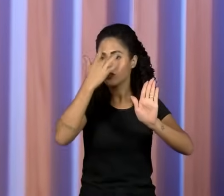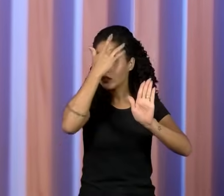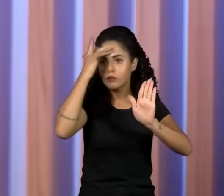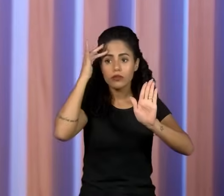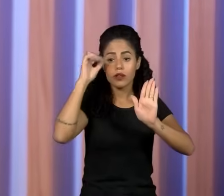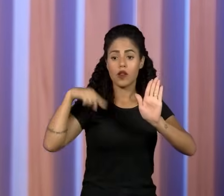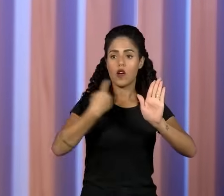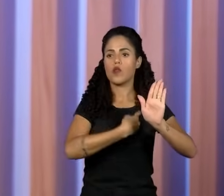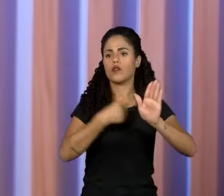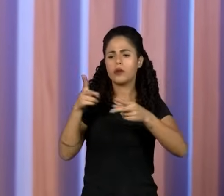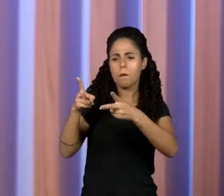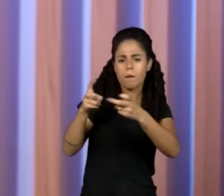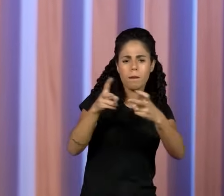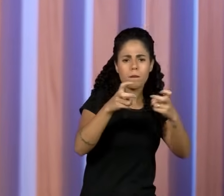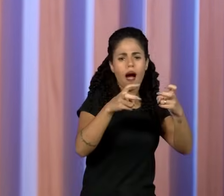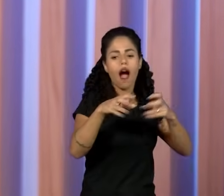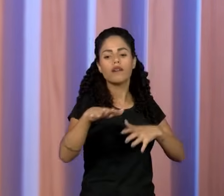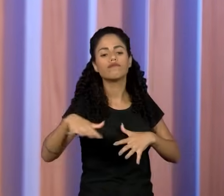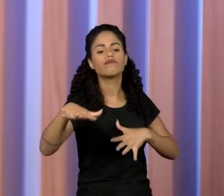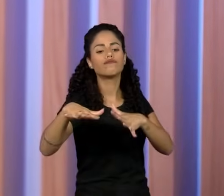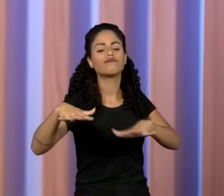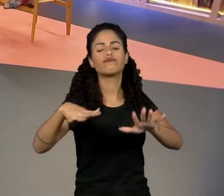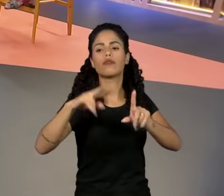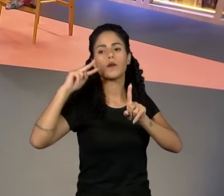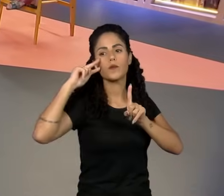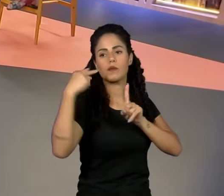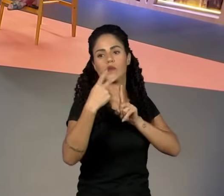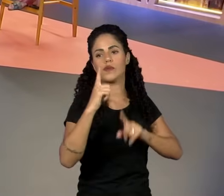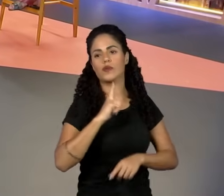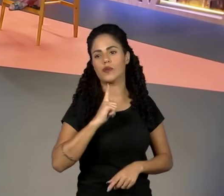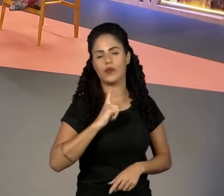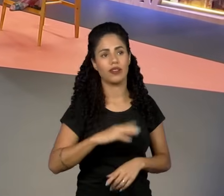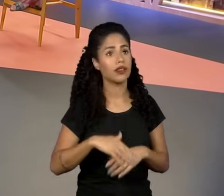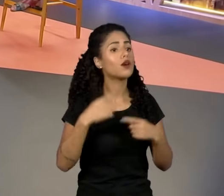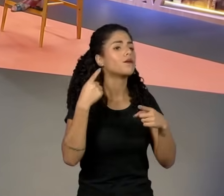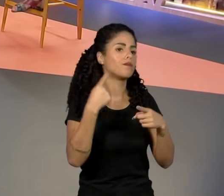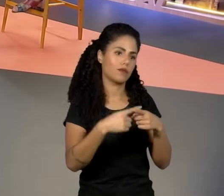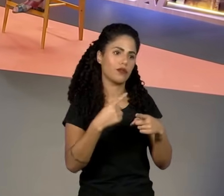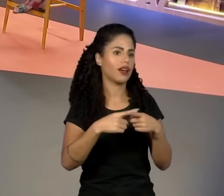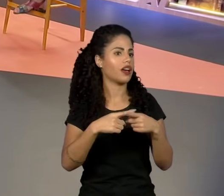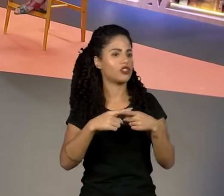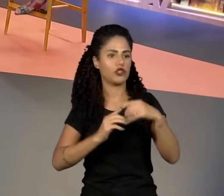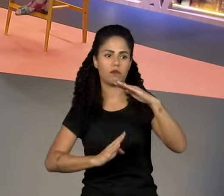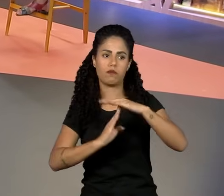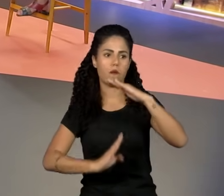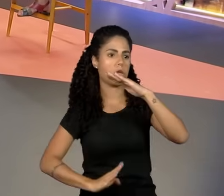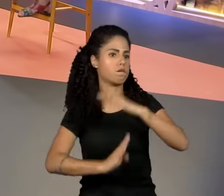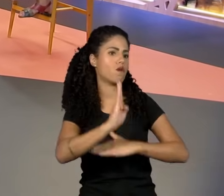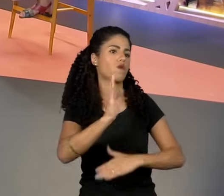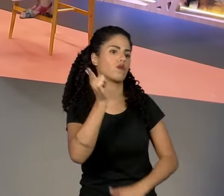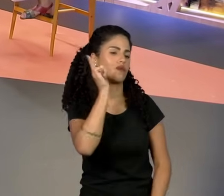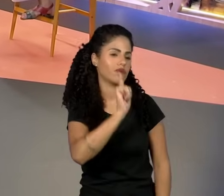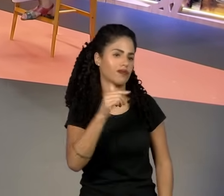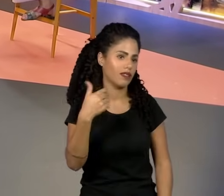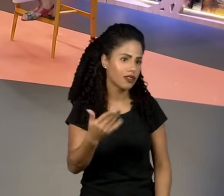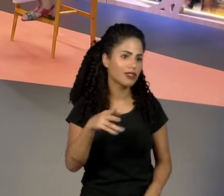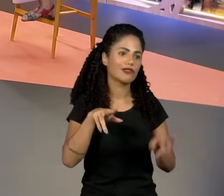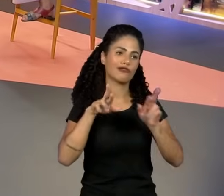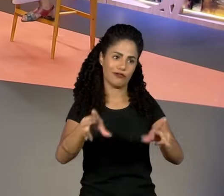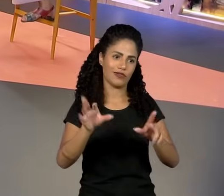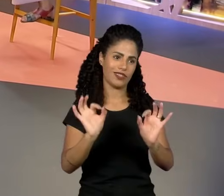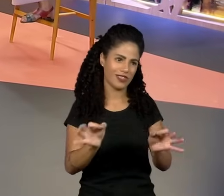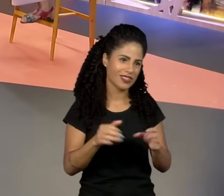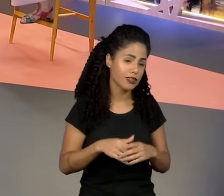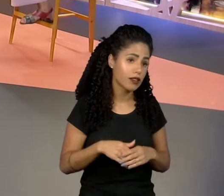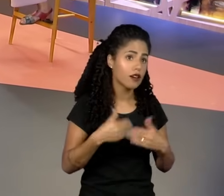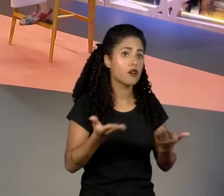vê outras paisagens sendo colocadas no cinema. Porque a gente quebra o estereótipo sobre aquela pessoa, né? Isso faz muita diferença.